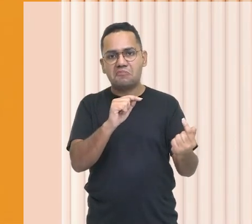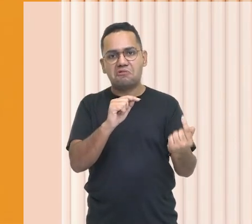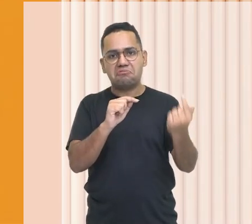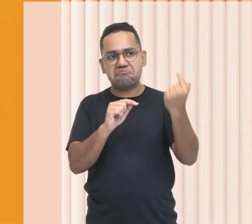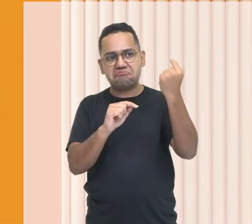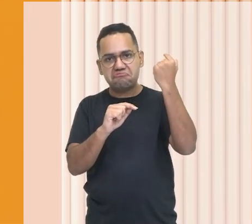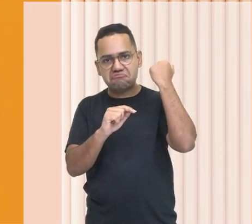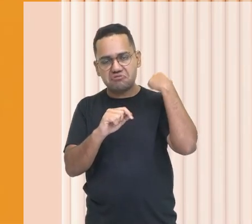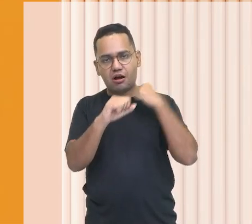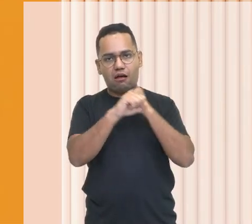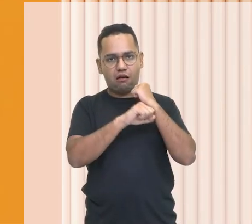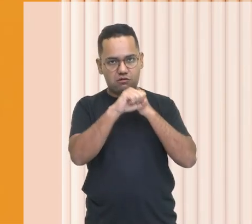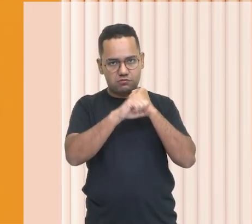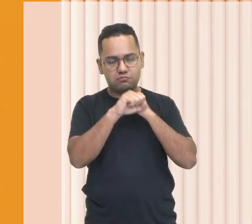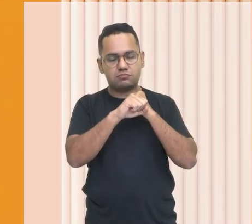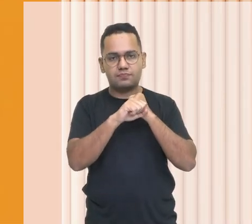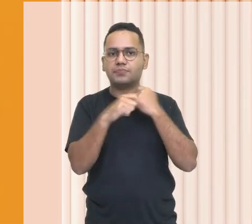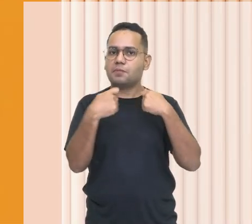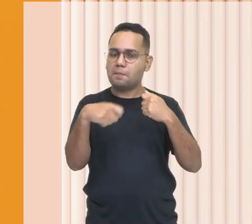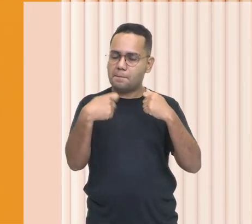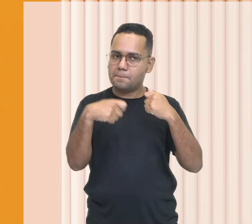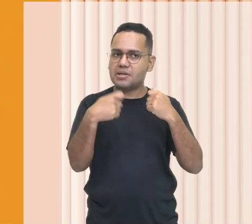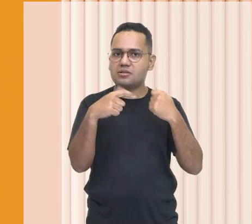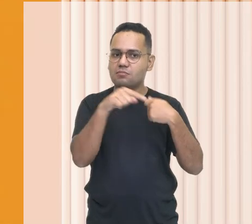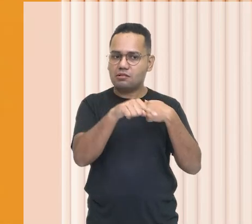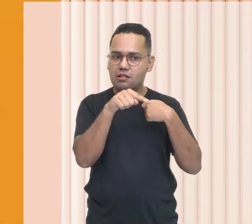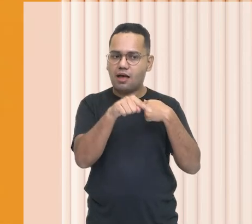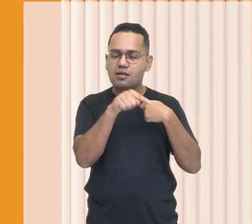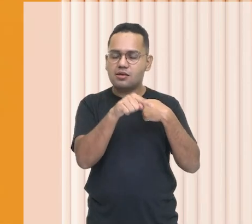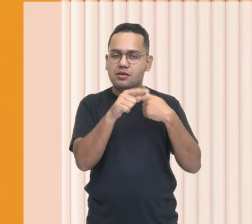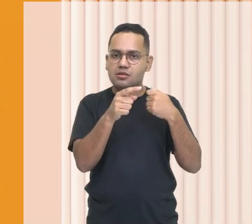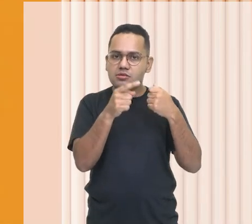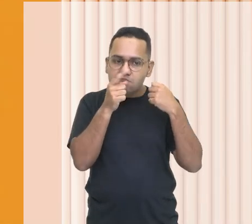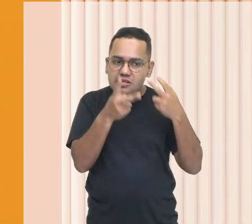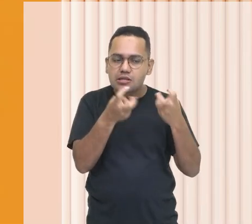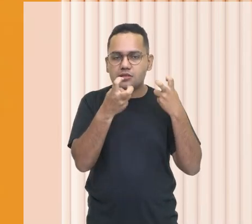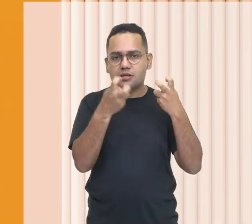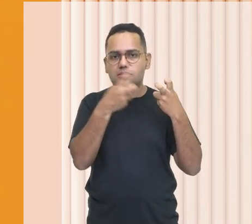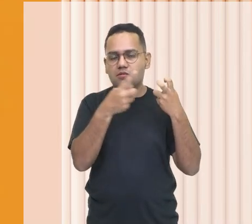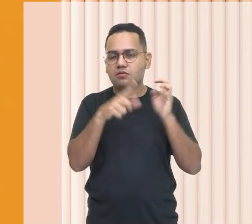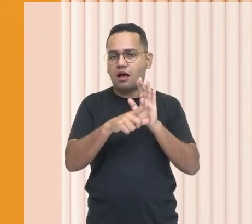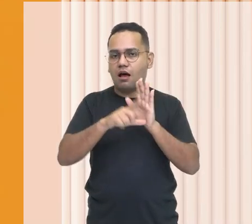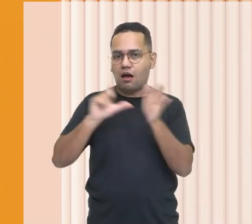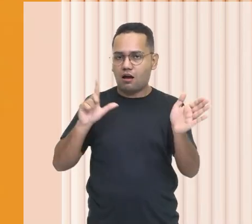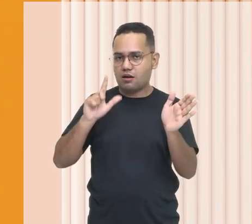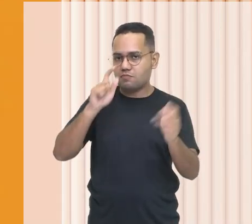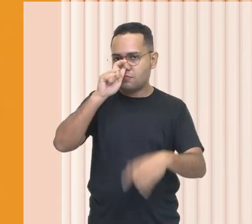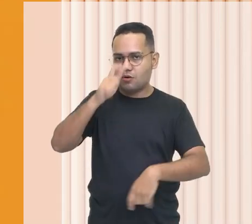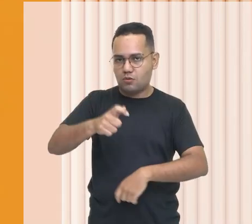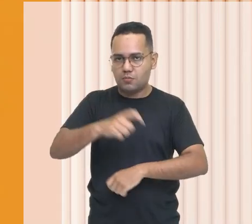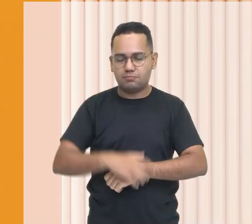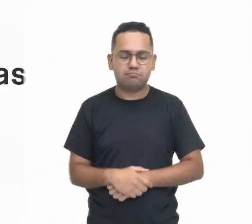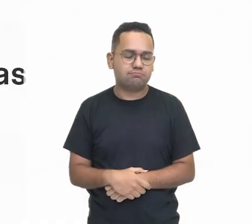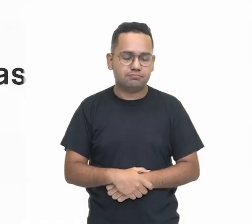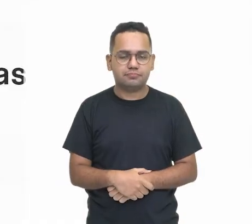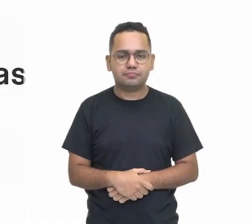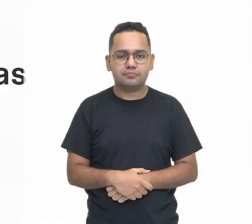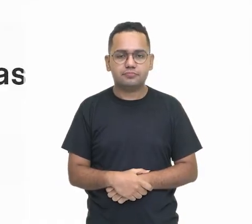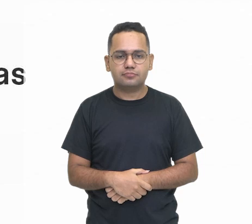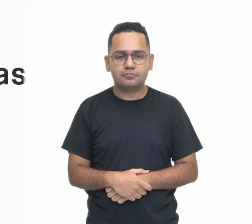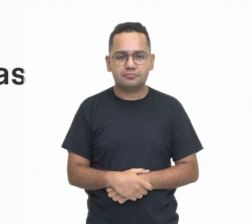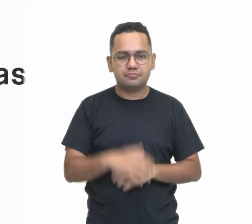ter esse olhar mais preciso a respeito dos povos pré-colombianos, tá bom? Olha só, a